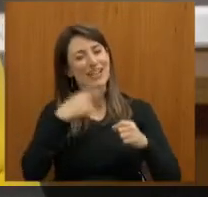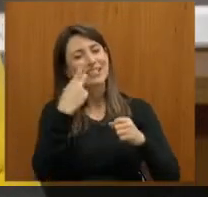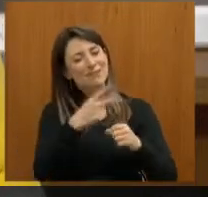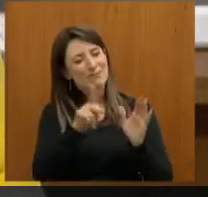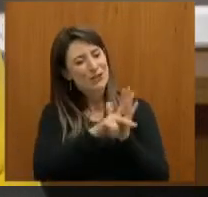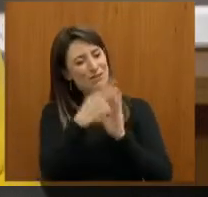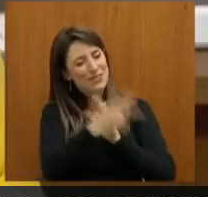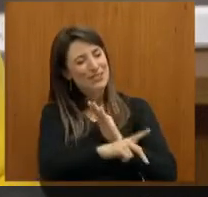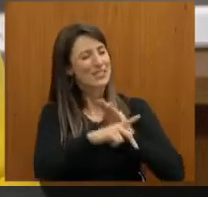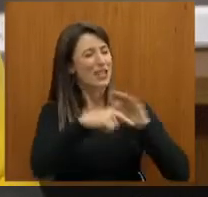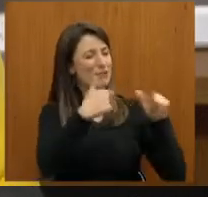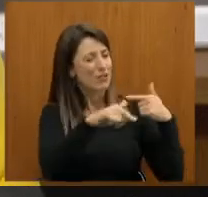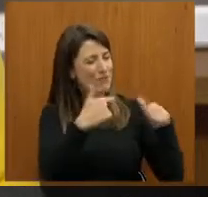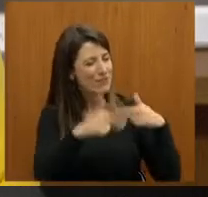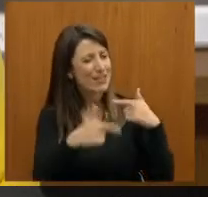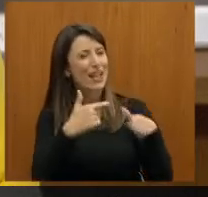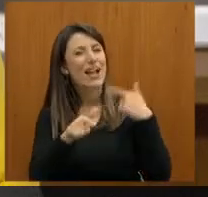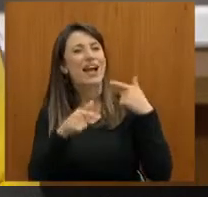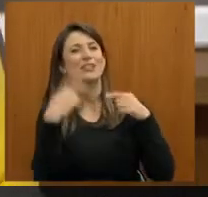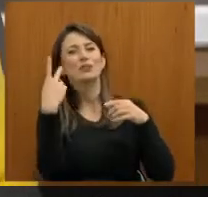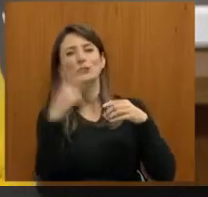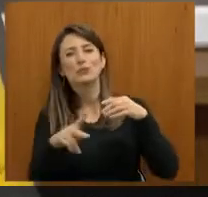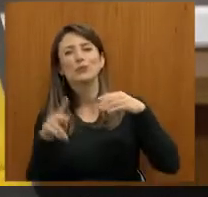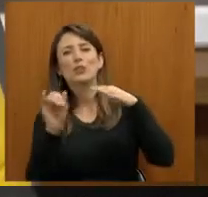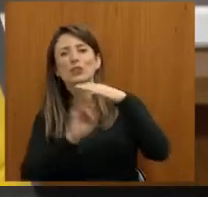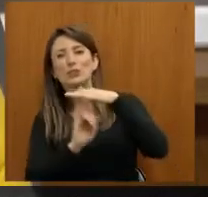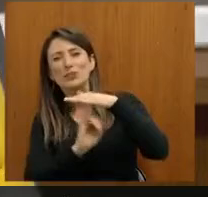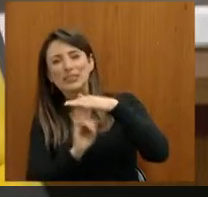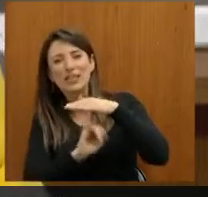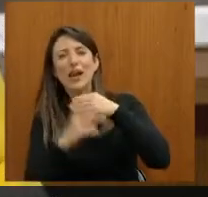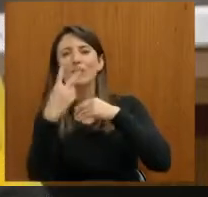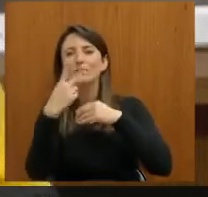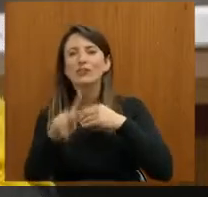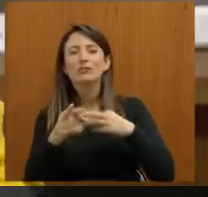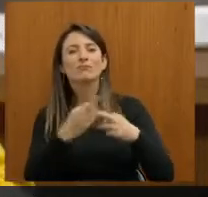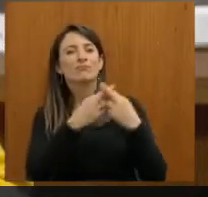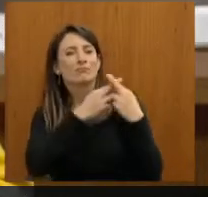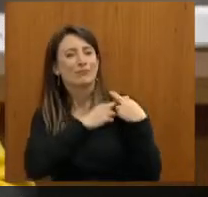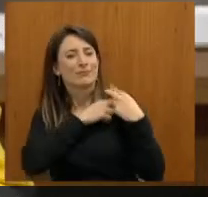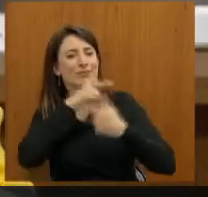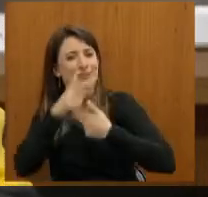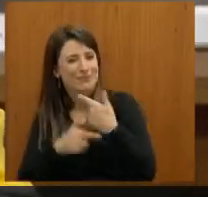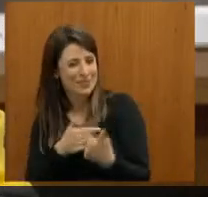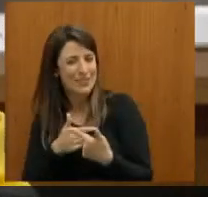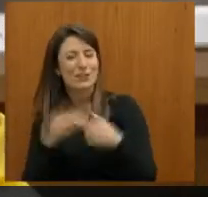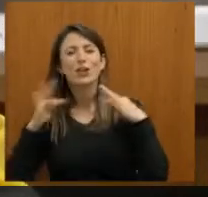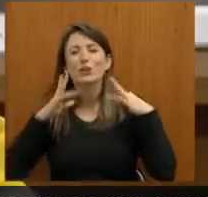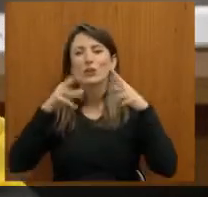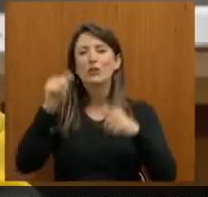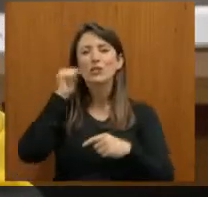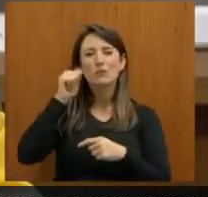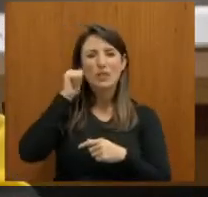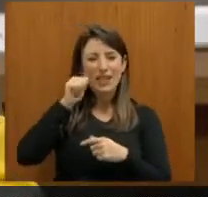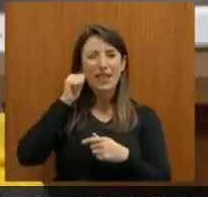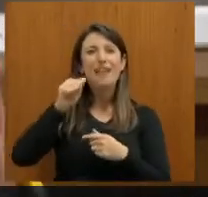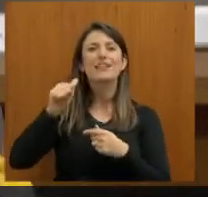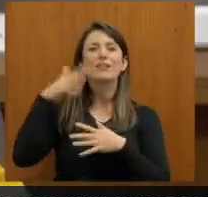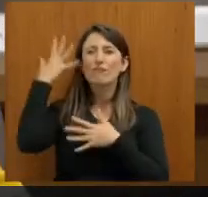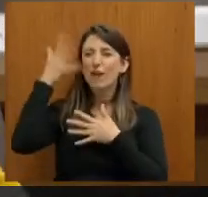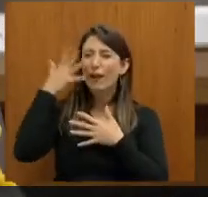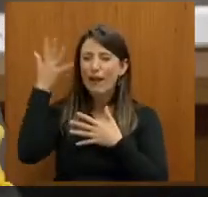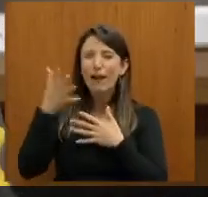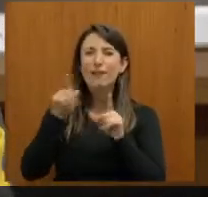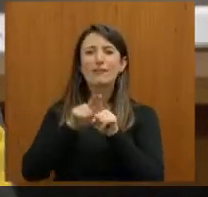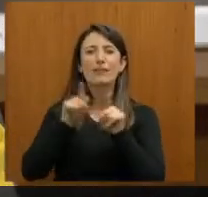cada uma na sua instituição cada uma na sua atuação todas que falaram também né